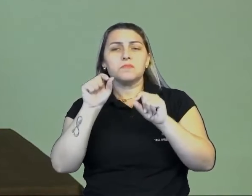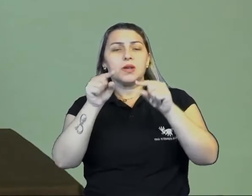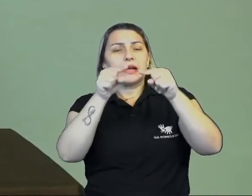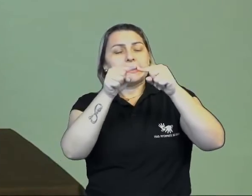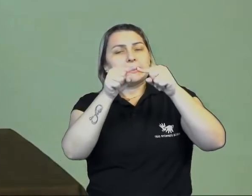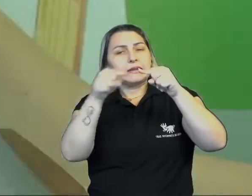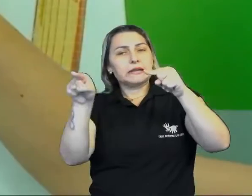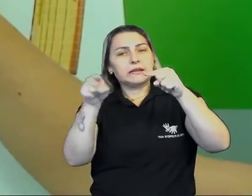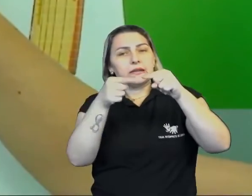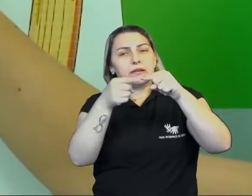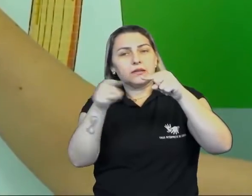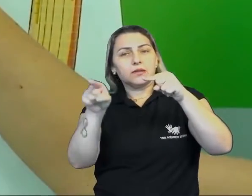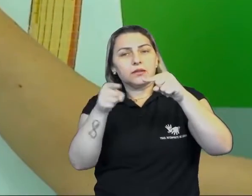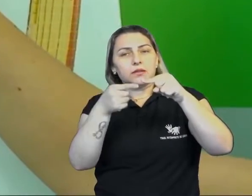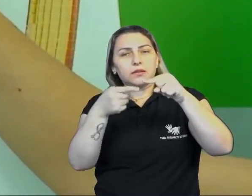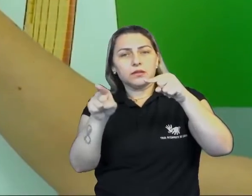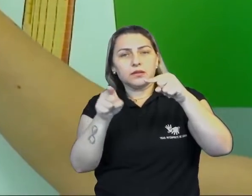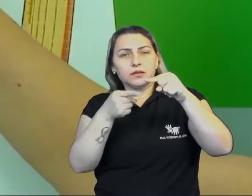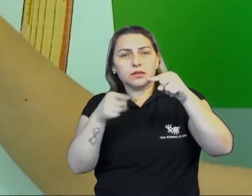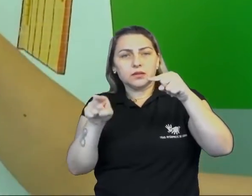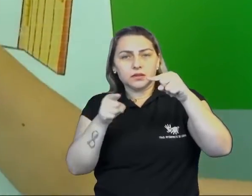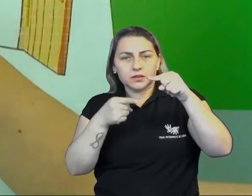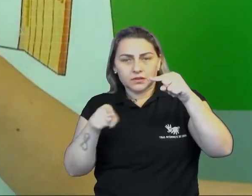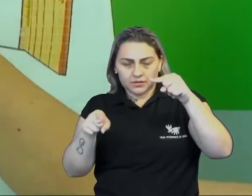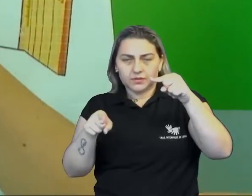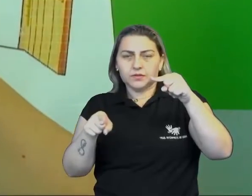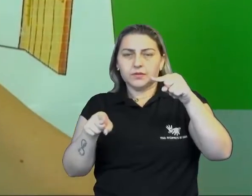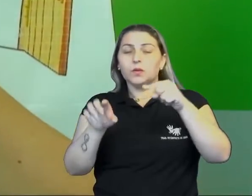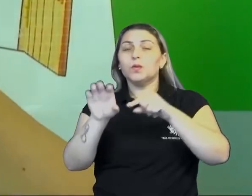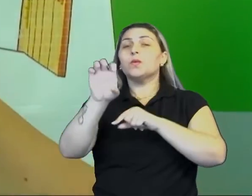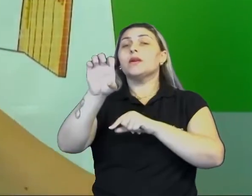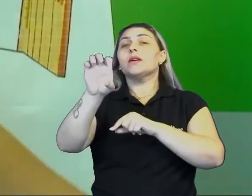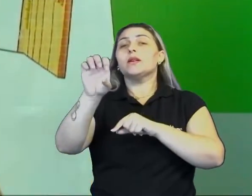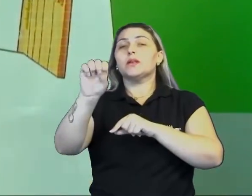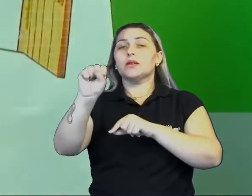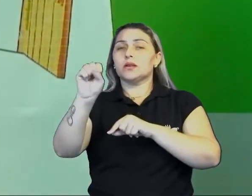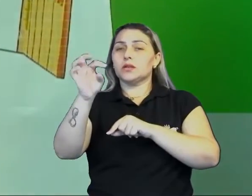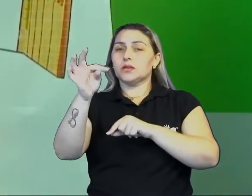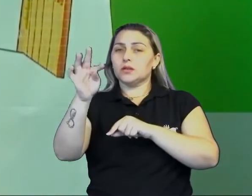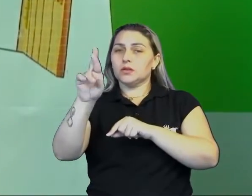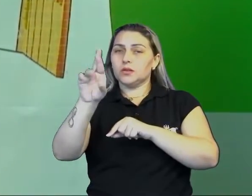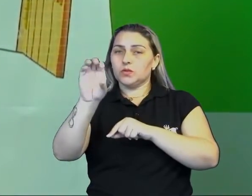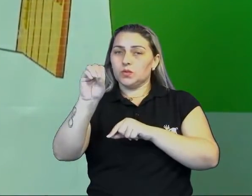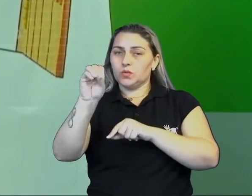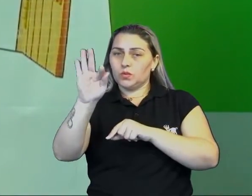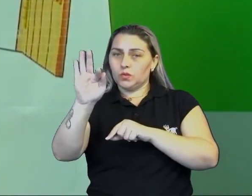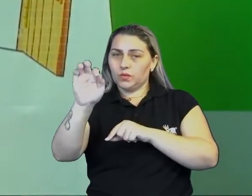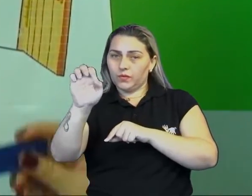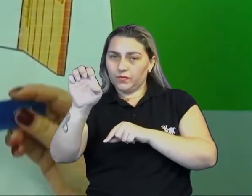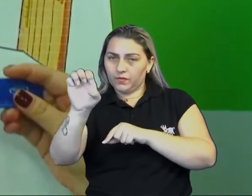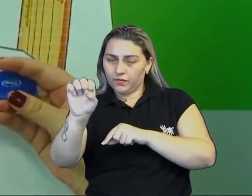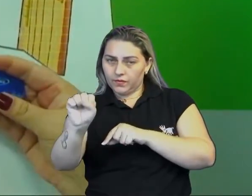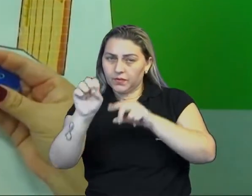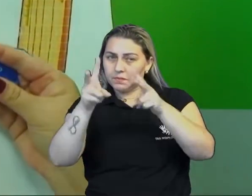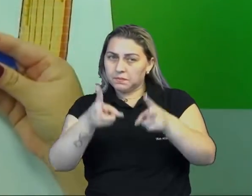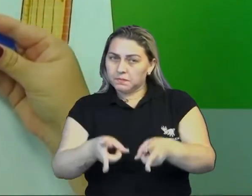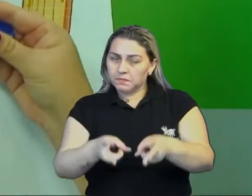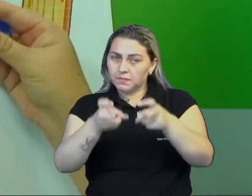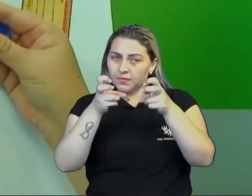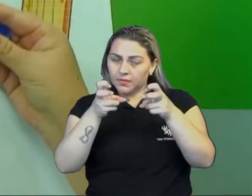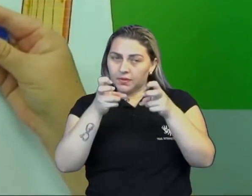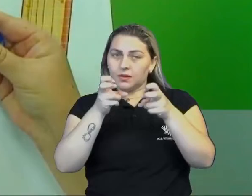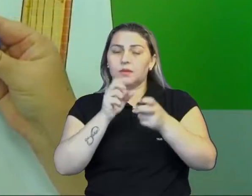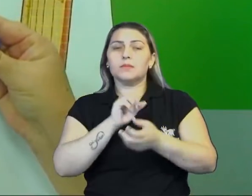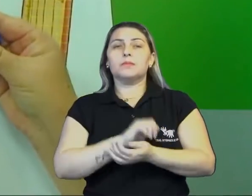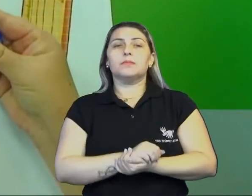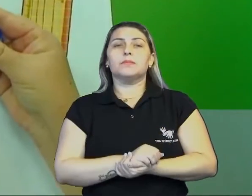as linhas, olha só. São as linhas, professora, isso mesmo. E aí vocês perceberam que de